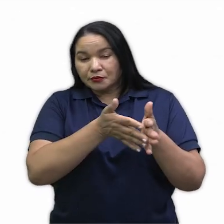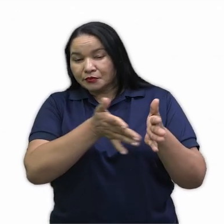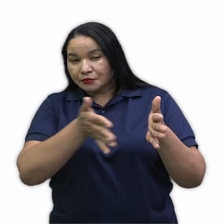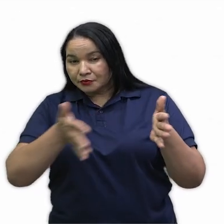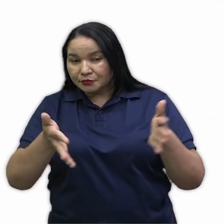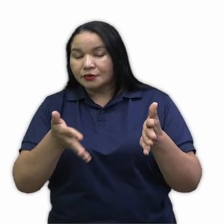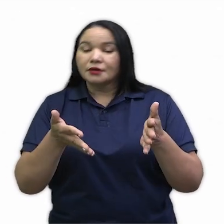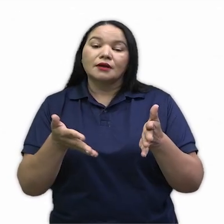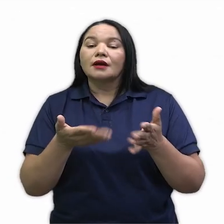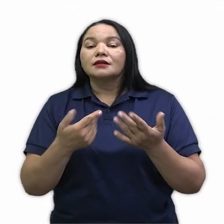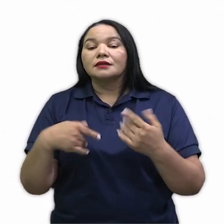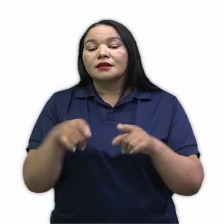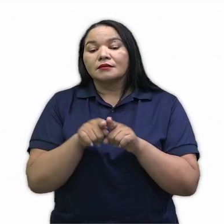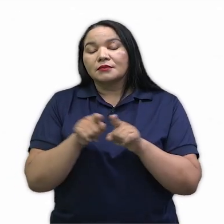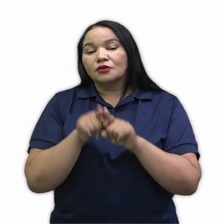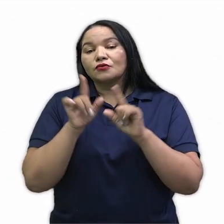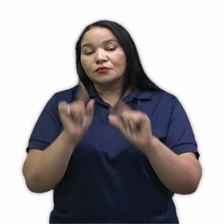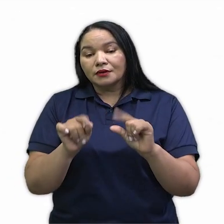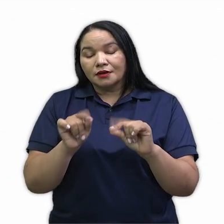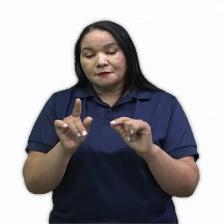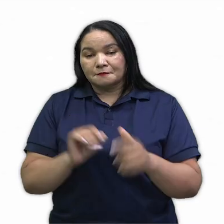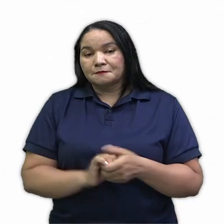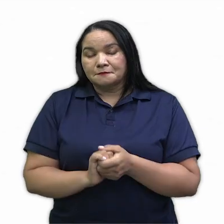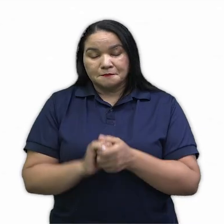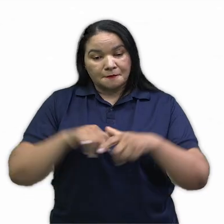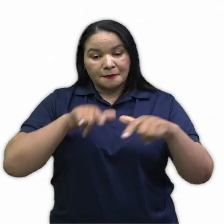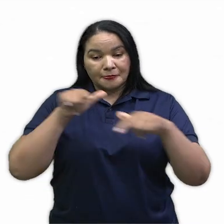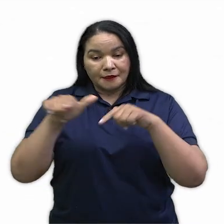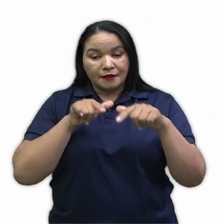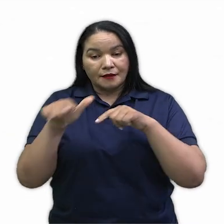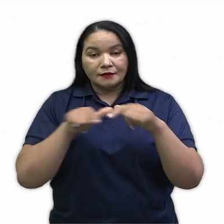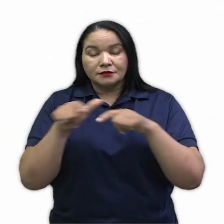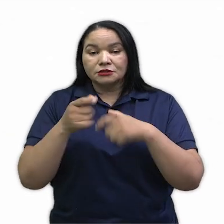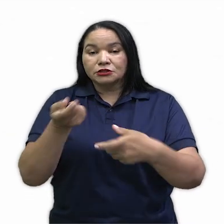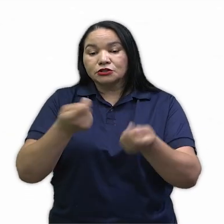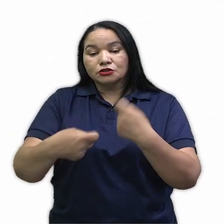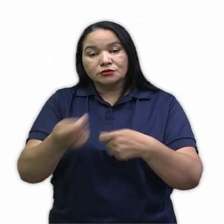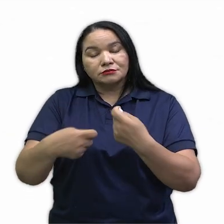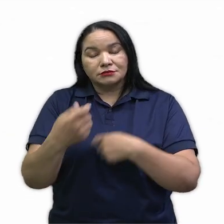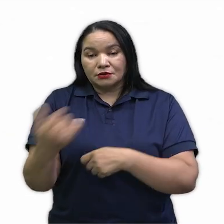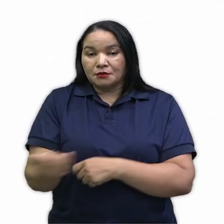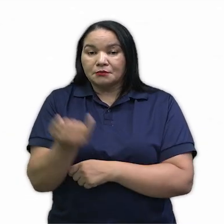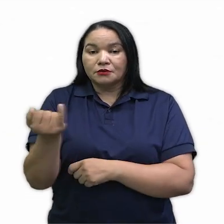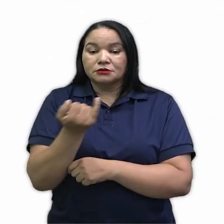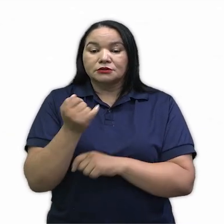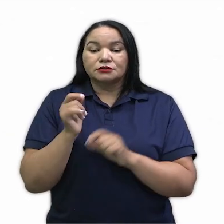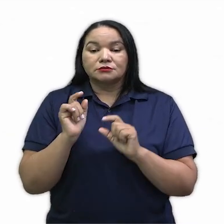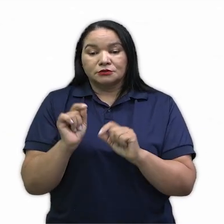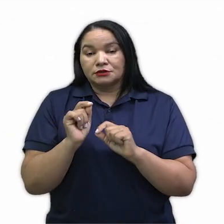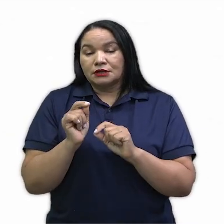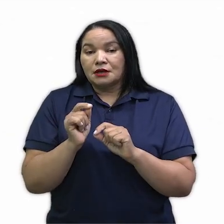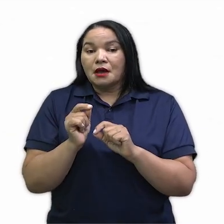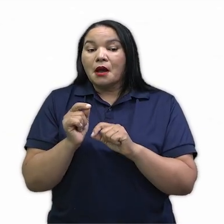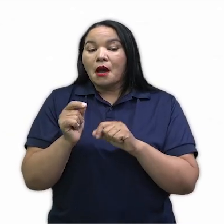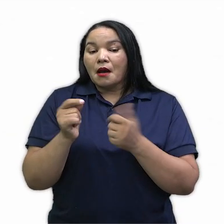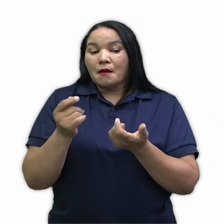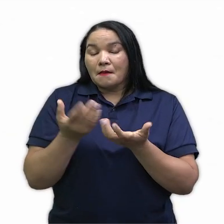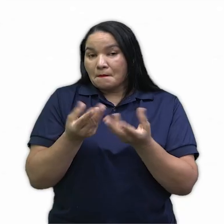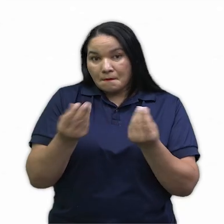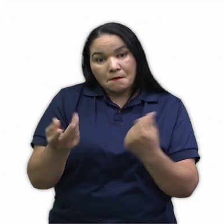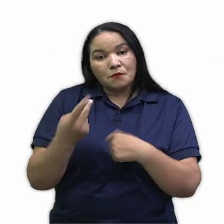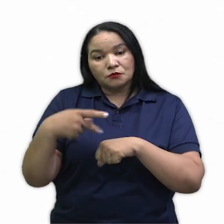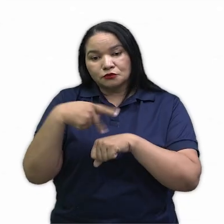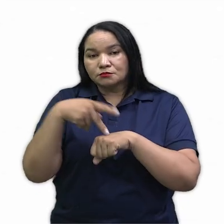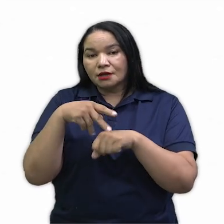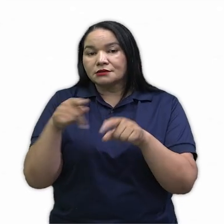unidade 1, né, sobre uma atividade econômica muito importante para muitos países, assim como para o